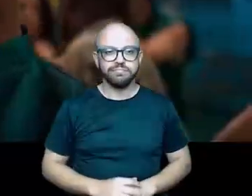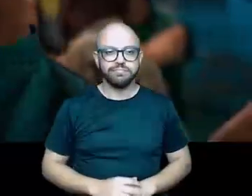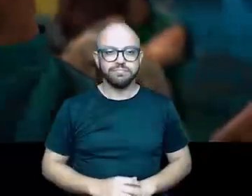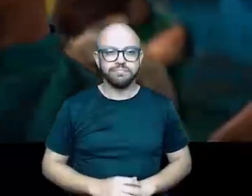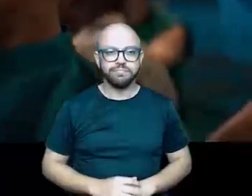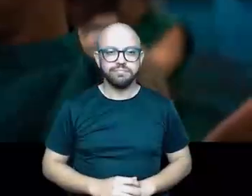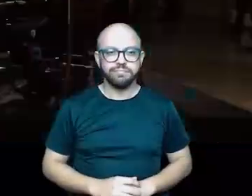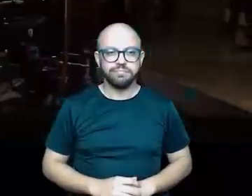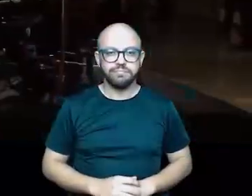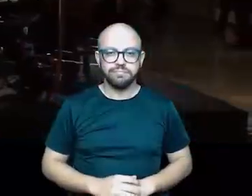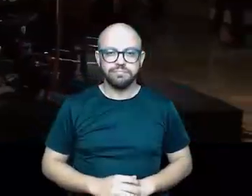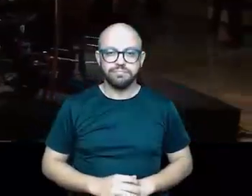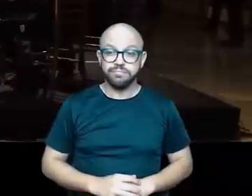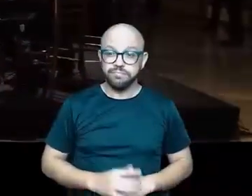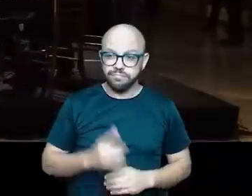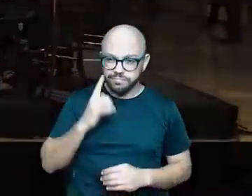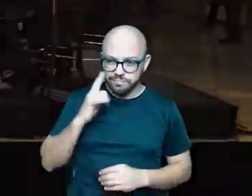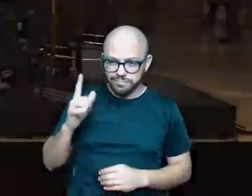democrática.